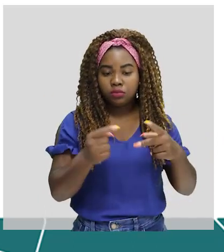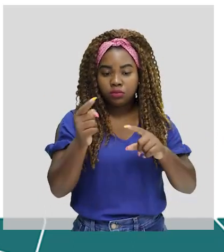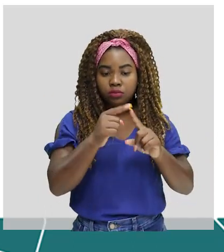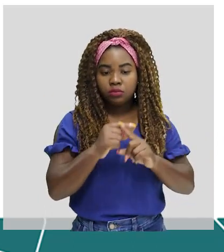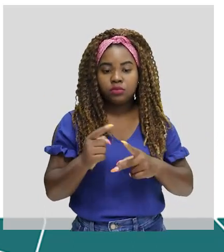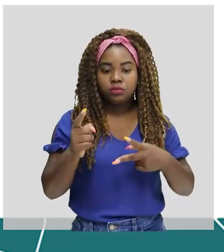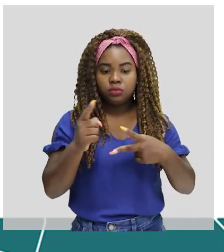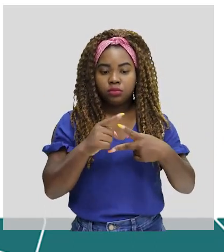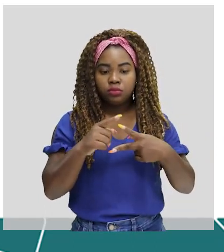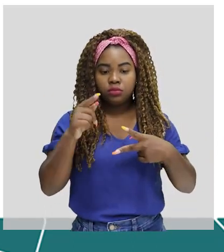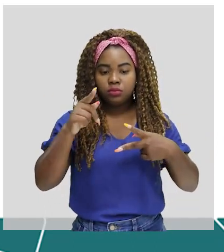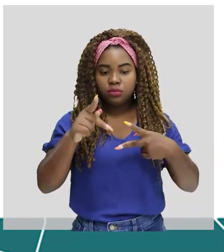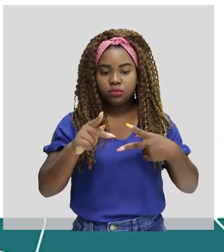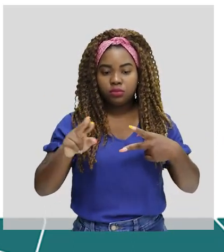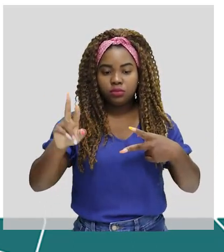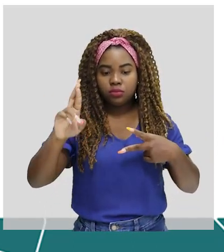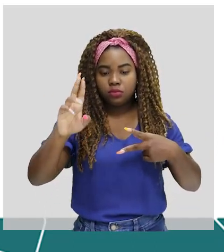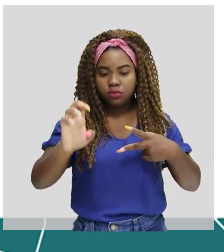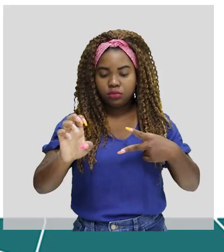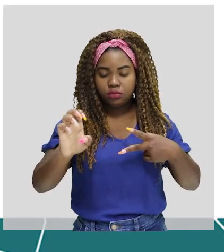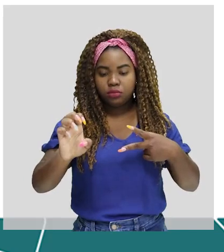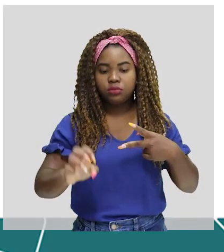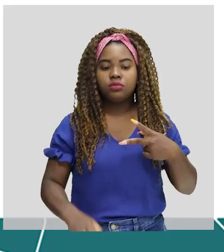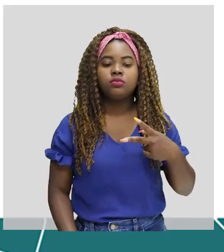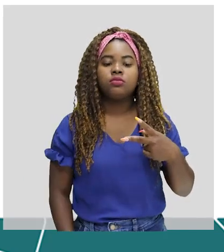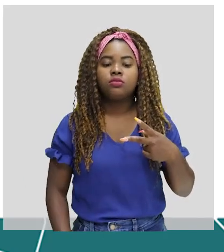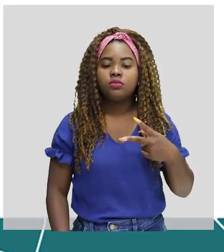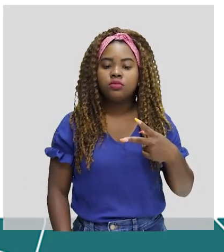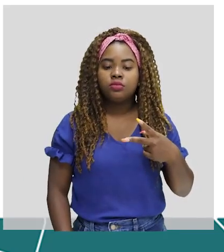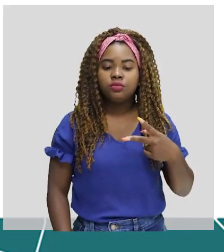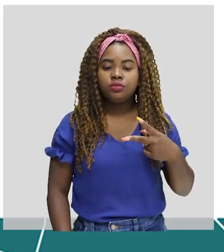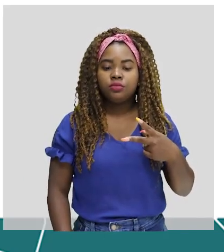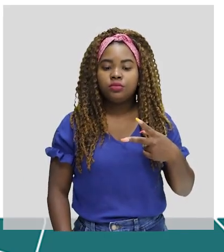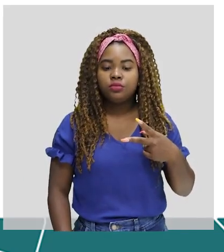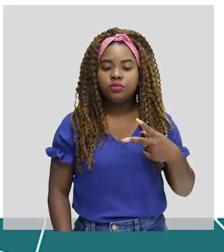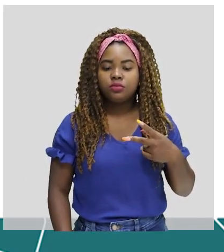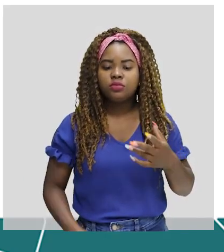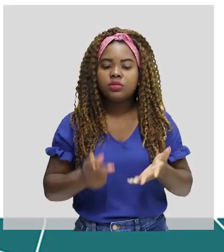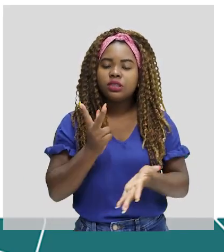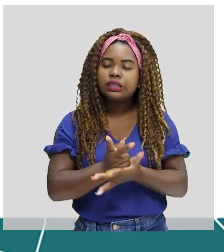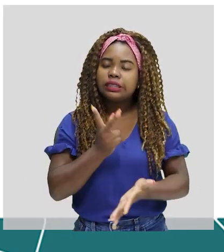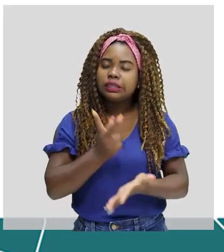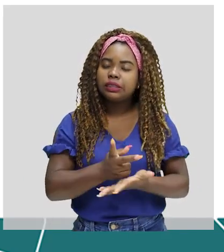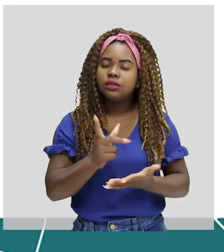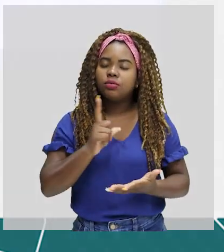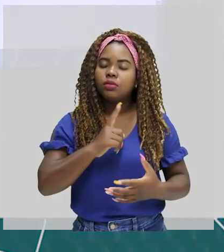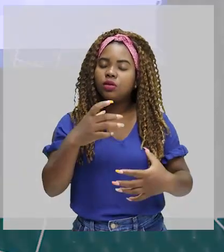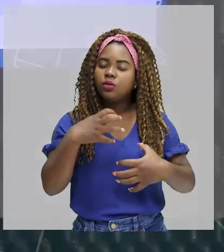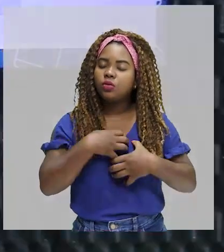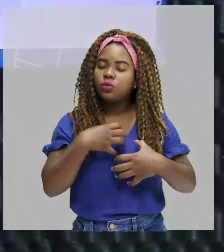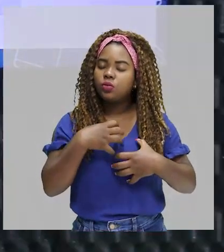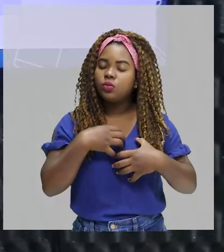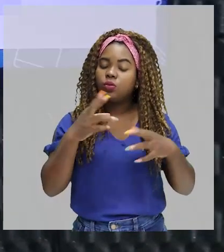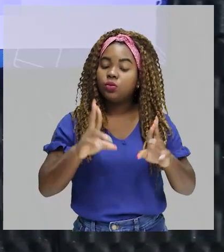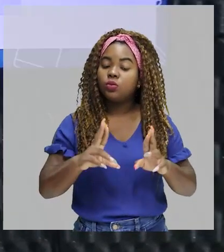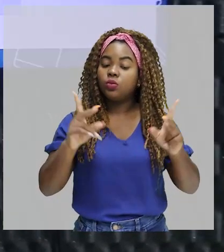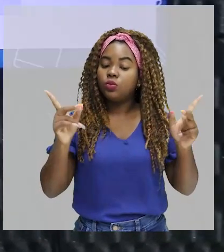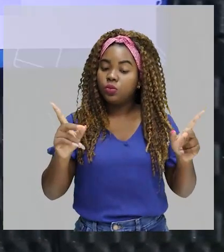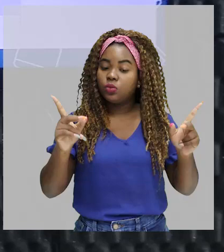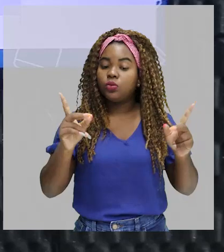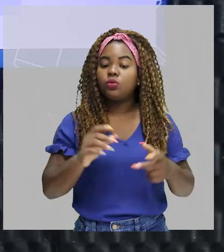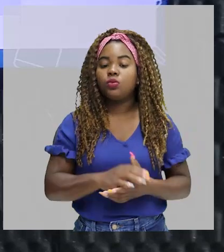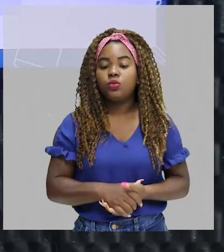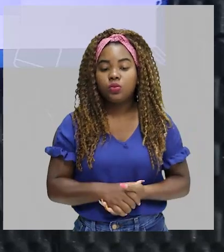chamamos de pure, ou falso cognato puro, aquela palavra que sempre vai ter um sentido completamente diferente